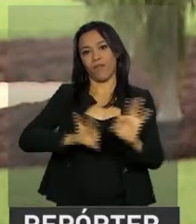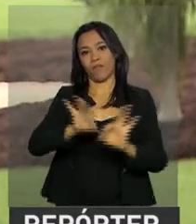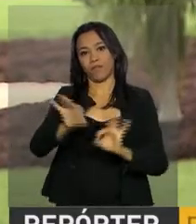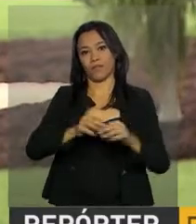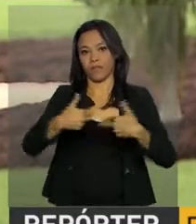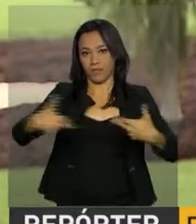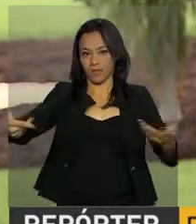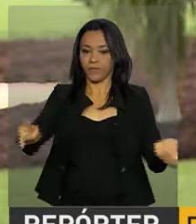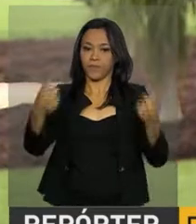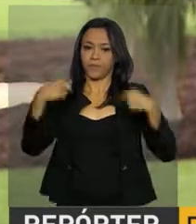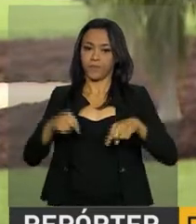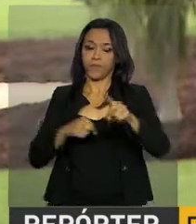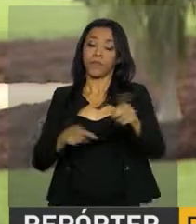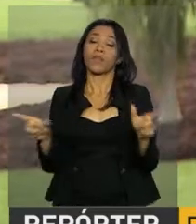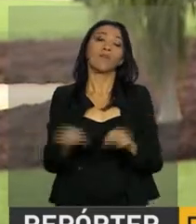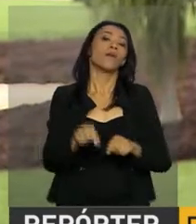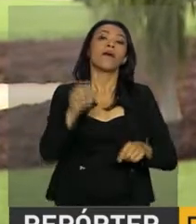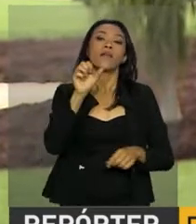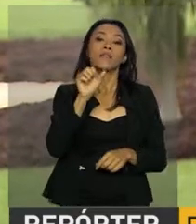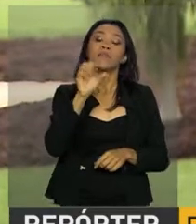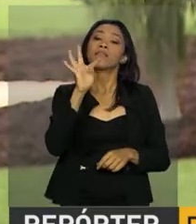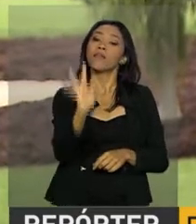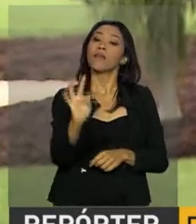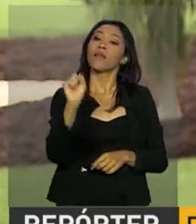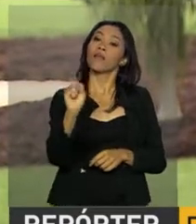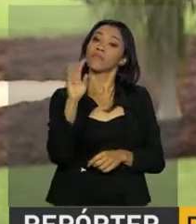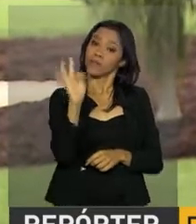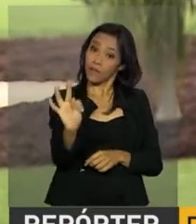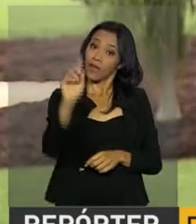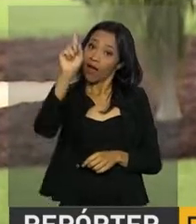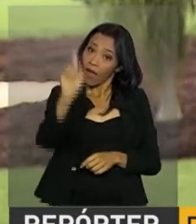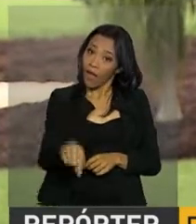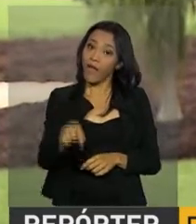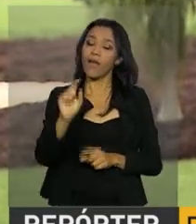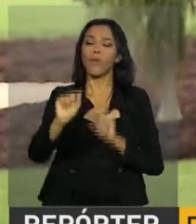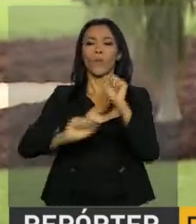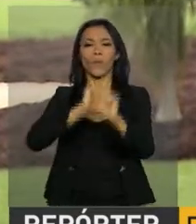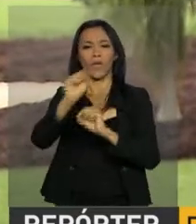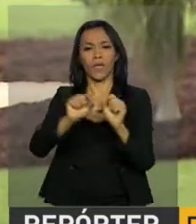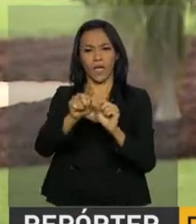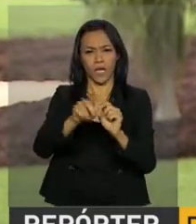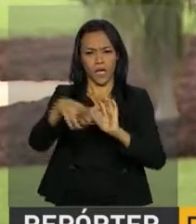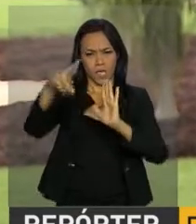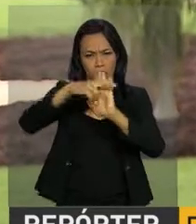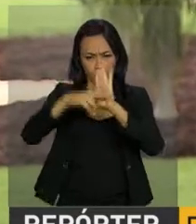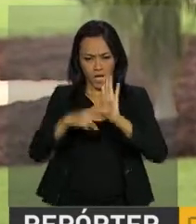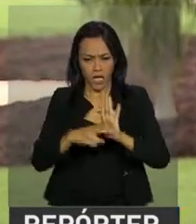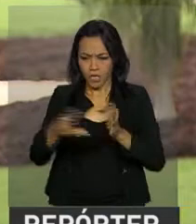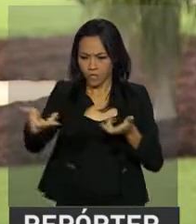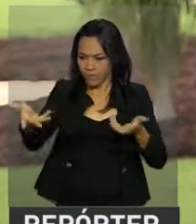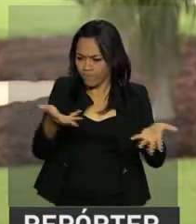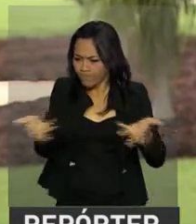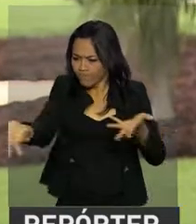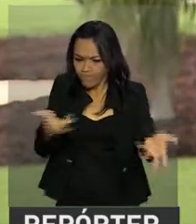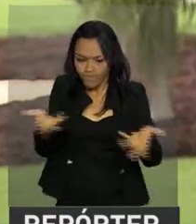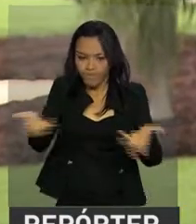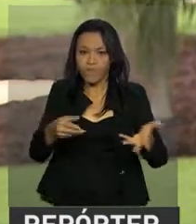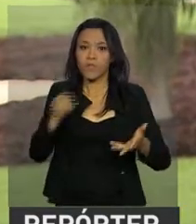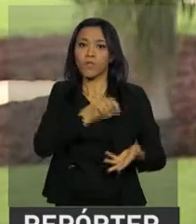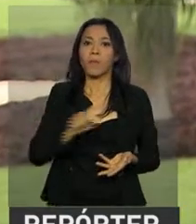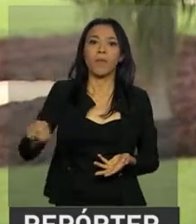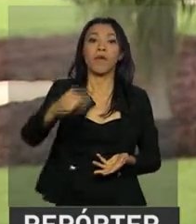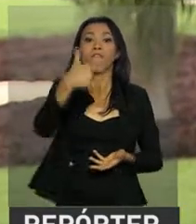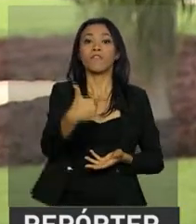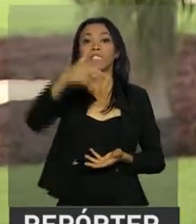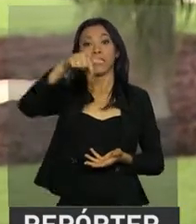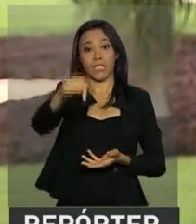principal órgão da Justiça do Trabalho no Brasil e tem como função uniformizar as decisões trabalhistas. É formado por 27